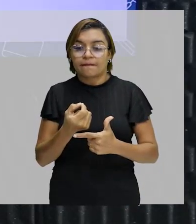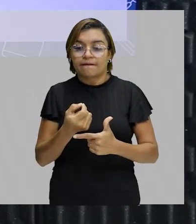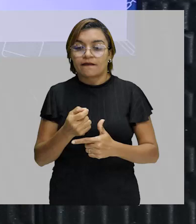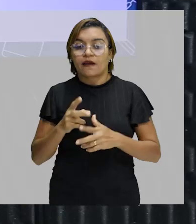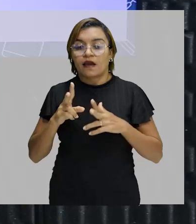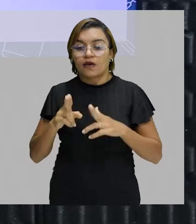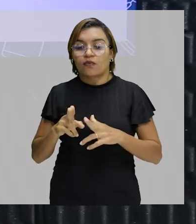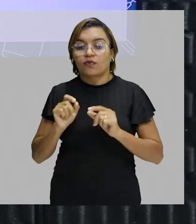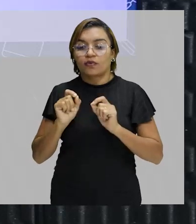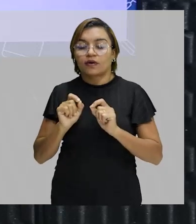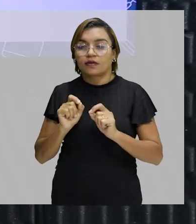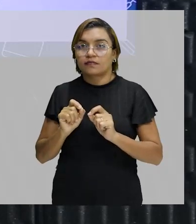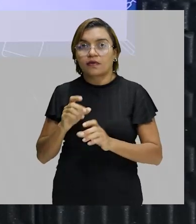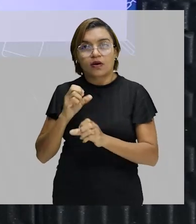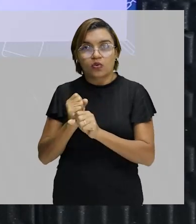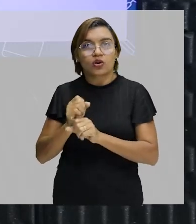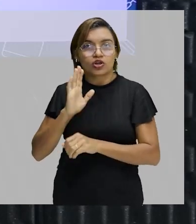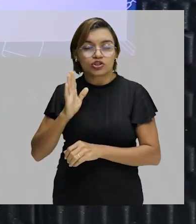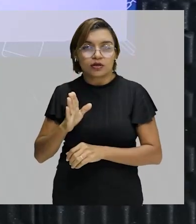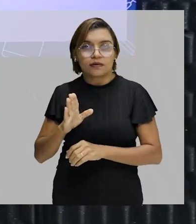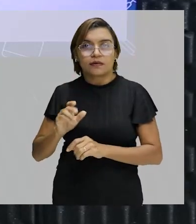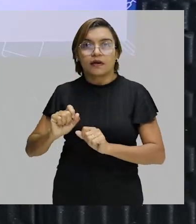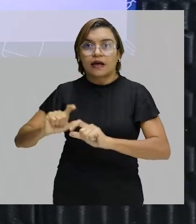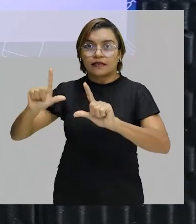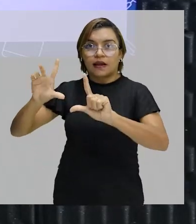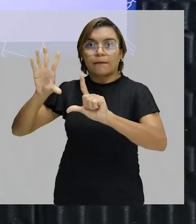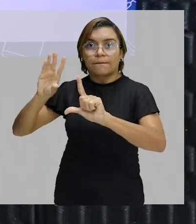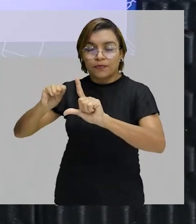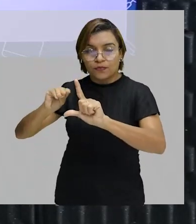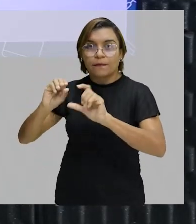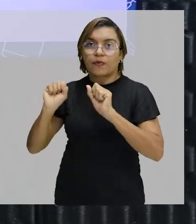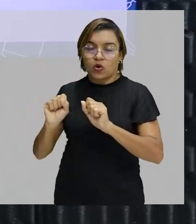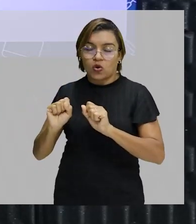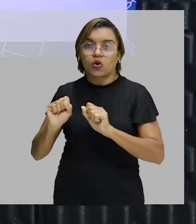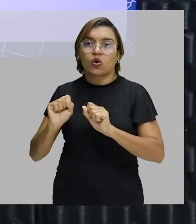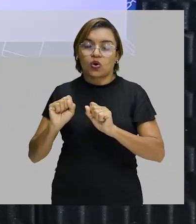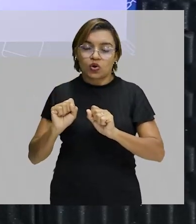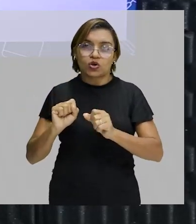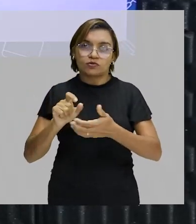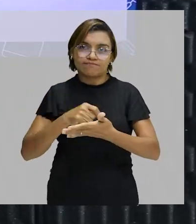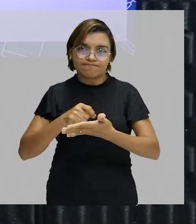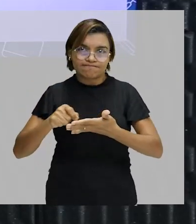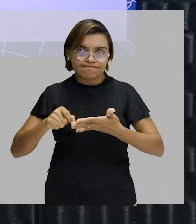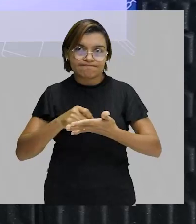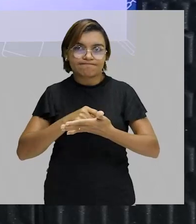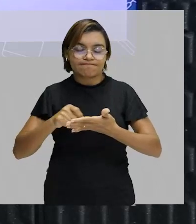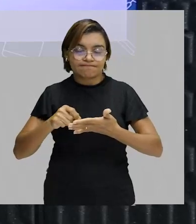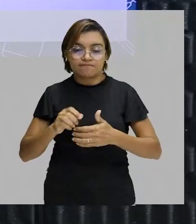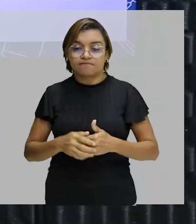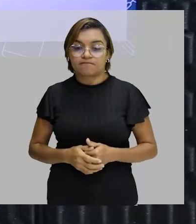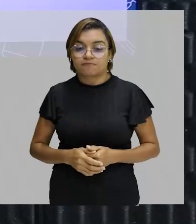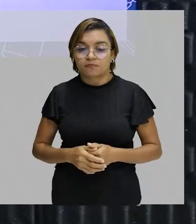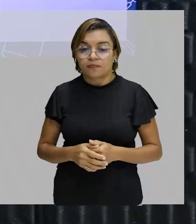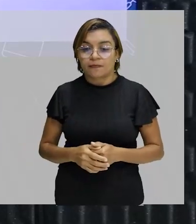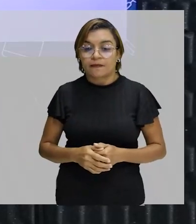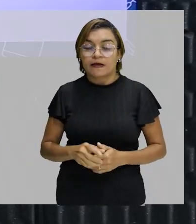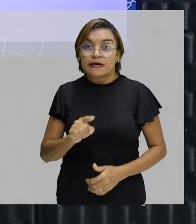cálculo para você, mas você pode printar a tela e fazer esse cálculo em casa. Show? O Z